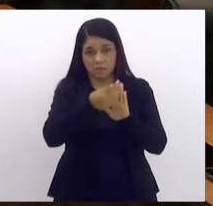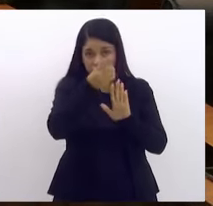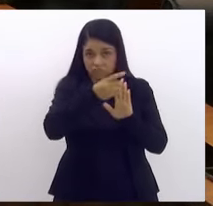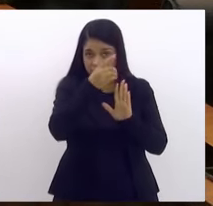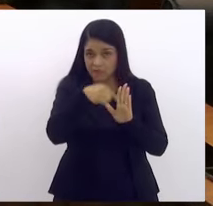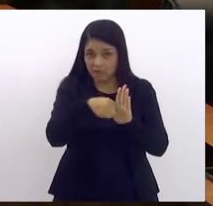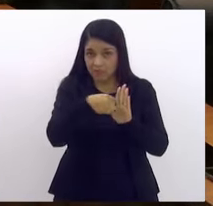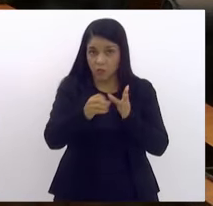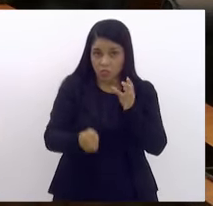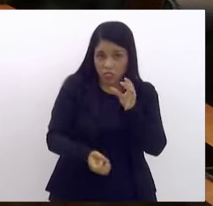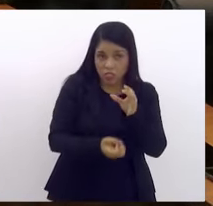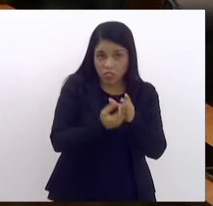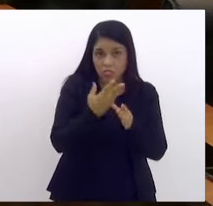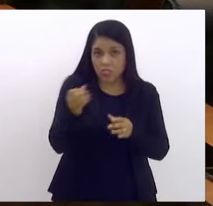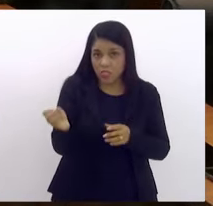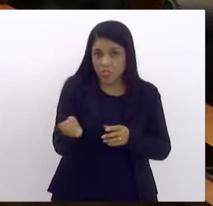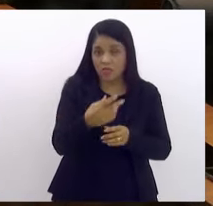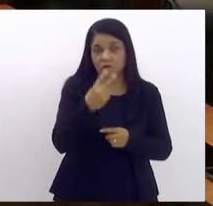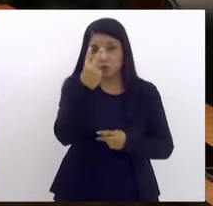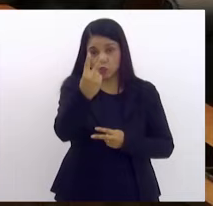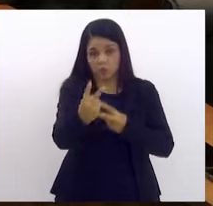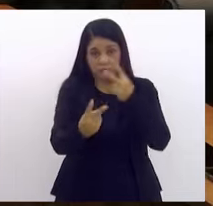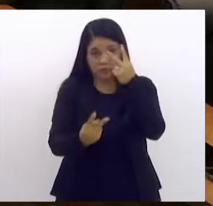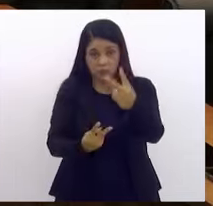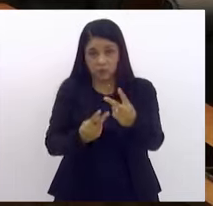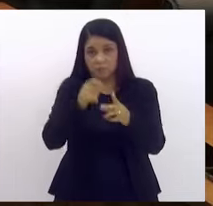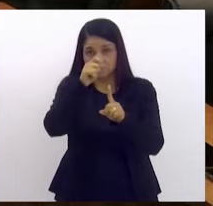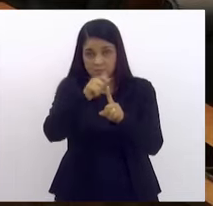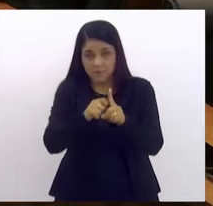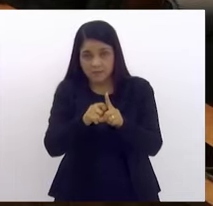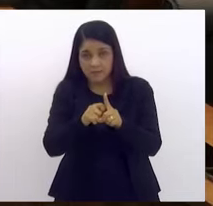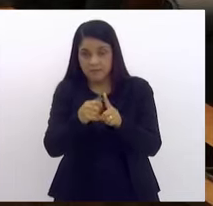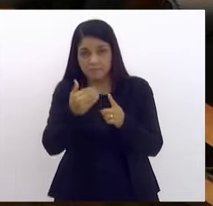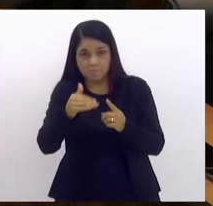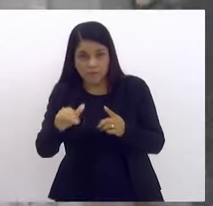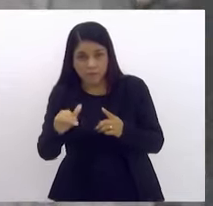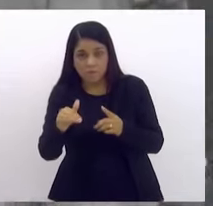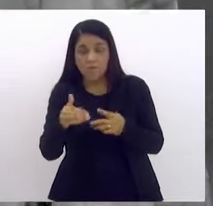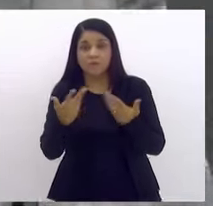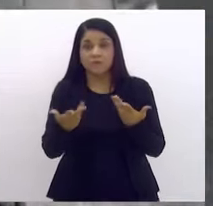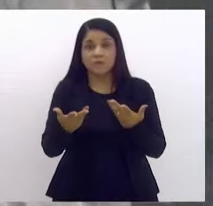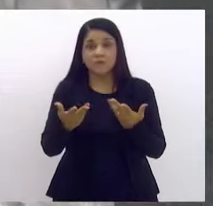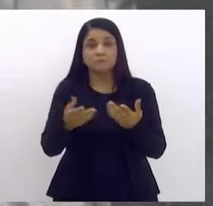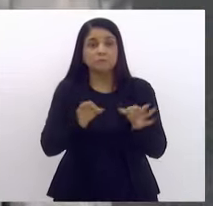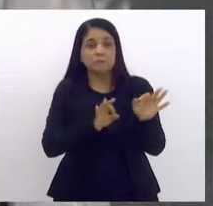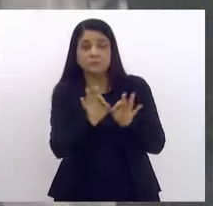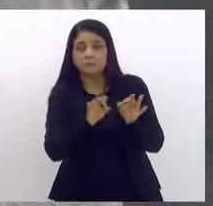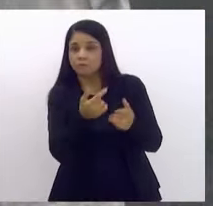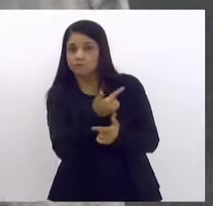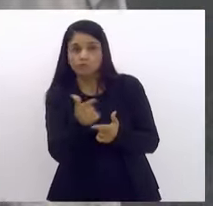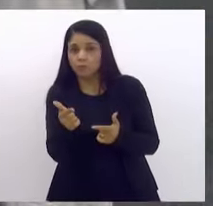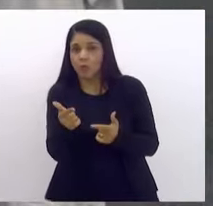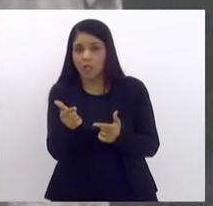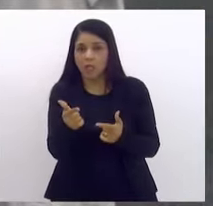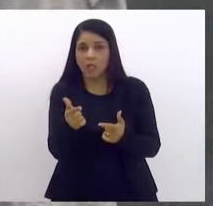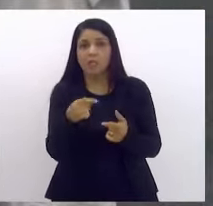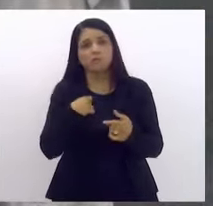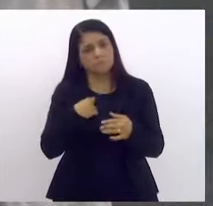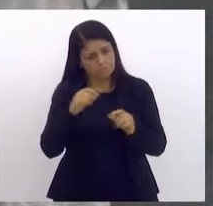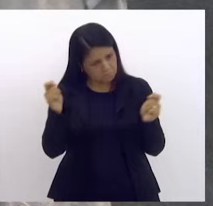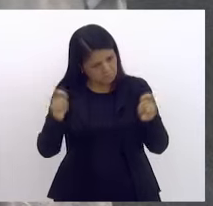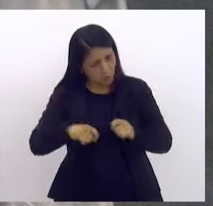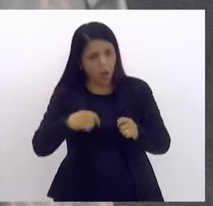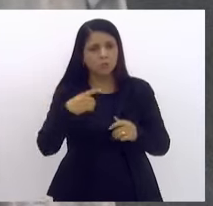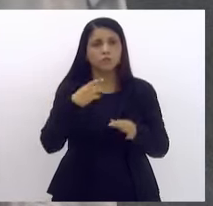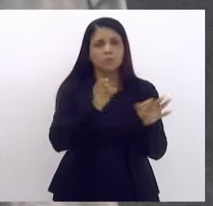uma nova secretaria a cada 2 meses e meio, sem planejamento, inchando a máquina. Pode ter planejamento, pode ter política